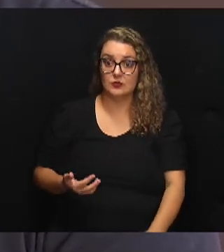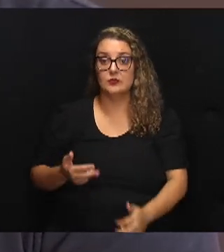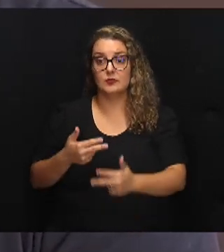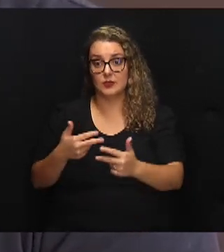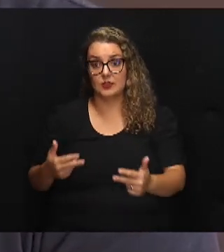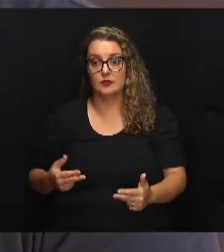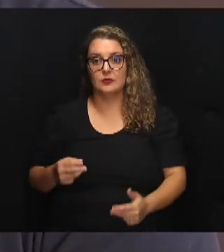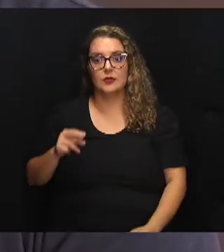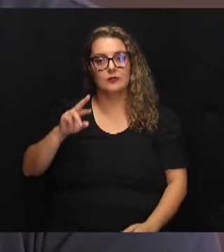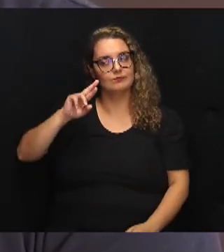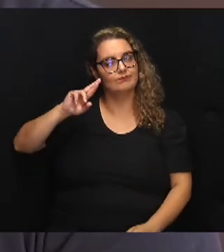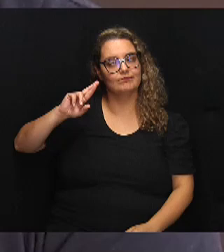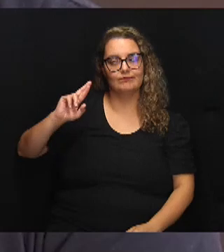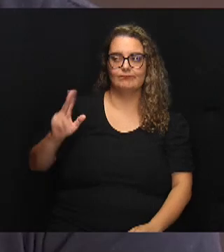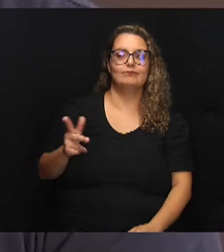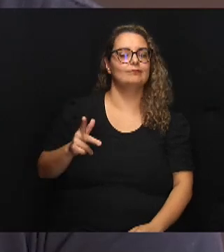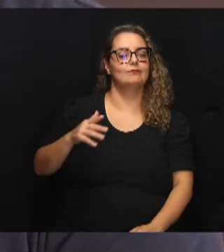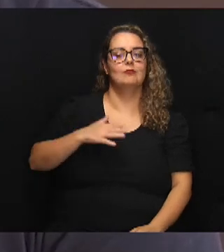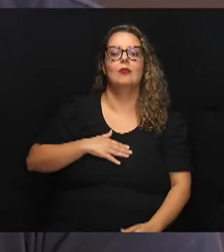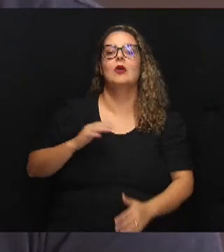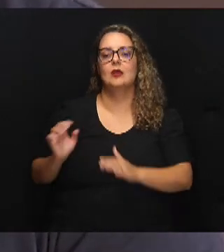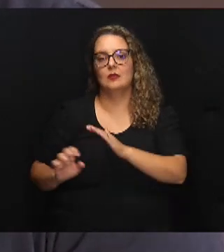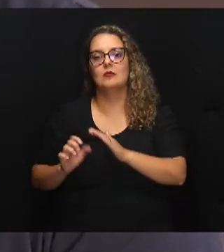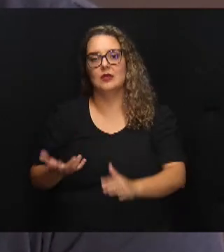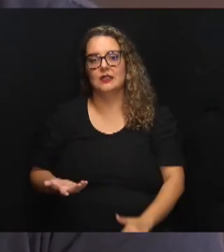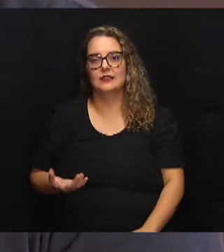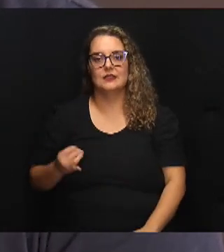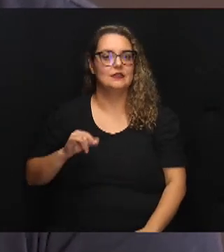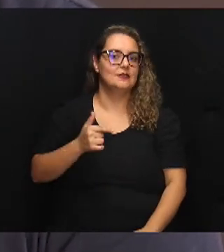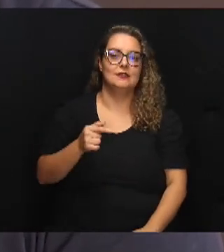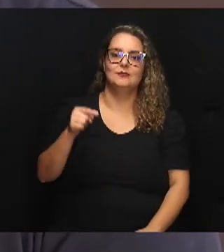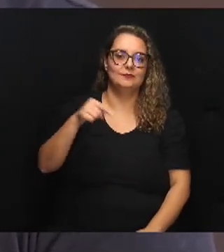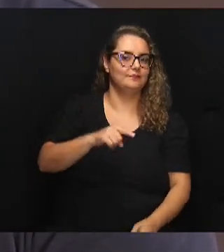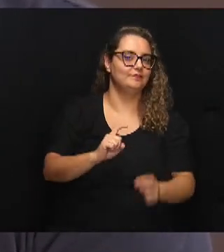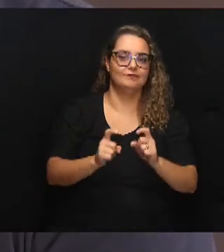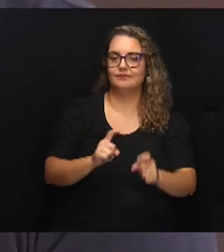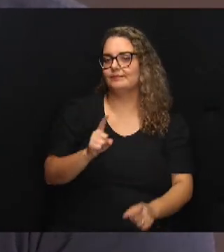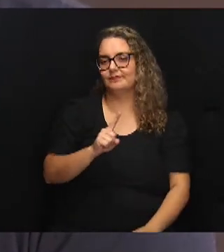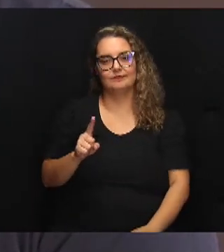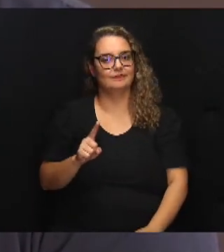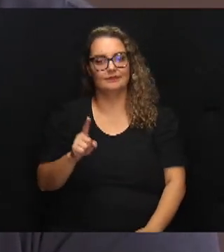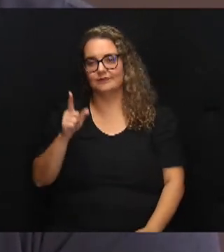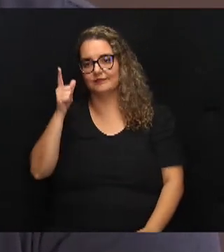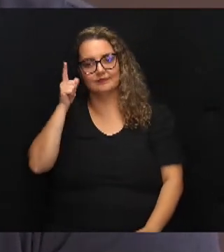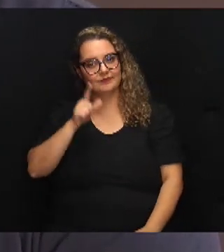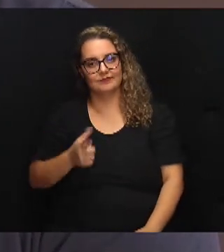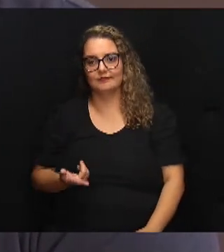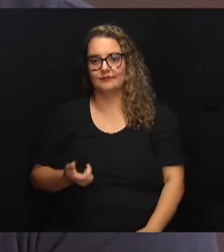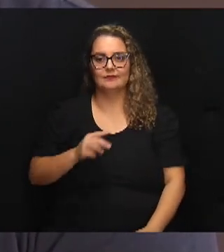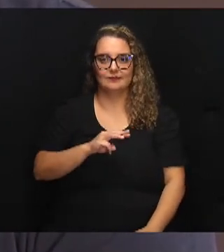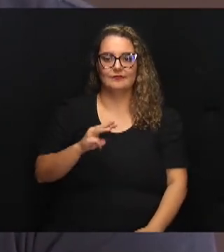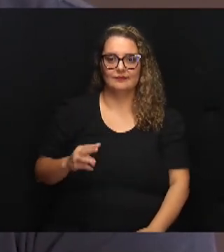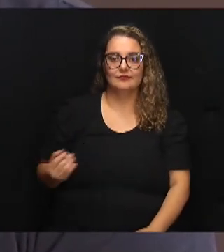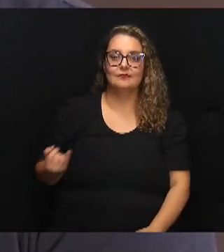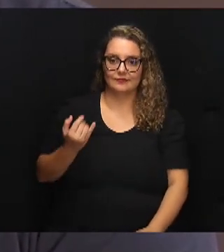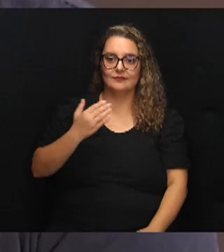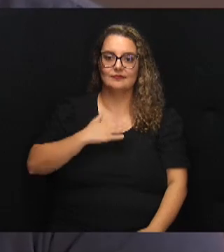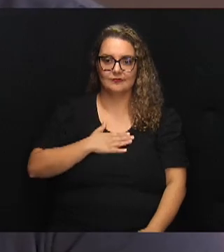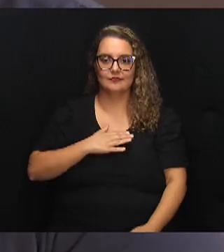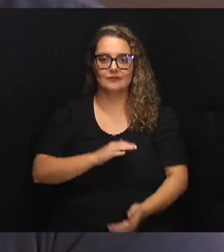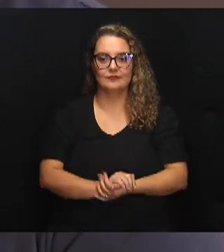deu uma grande virada aqui no meu negócio. E se não tivesse ali na reunião, eu não teria conhecido essa plataforma, então foi muito